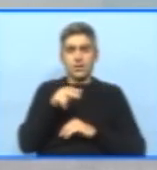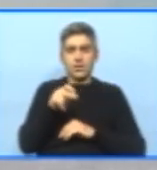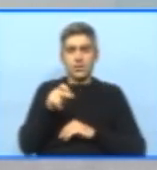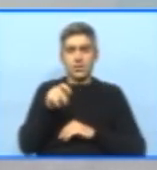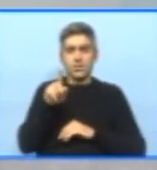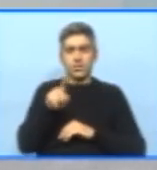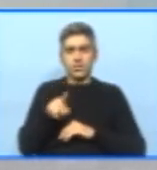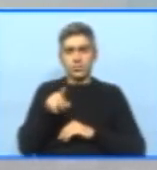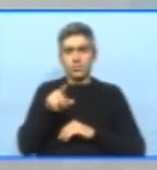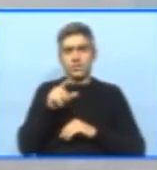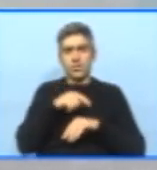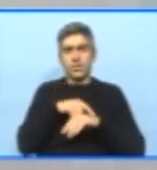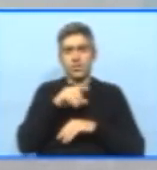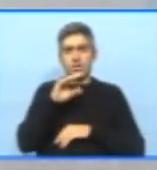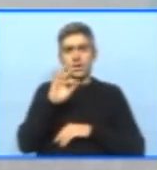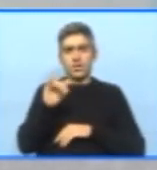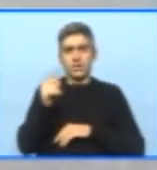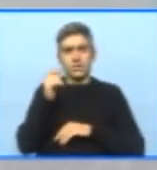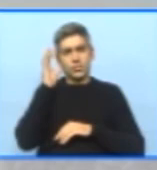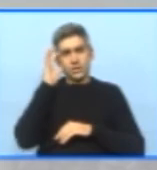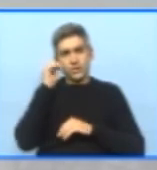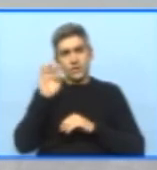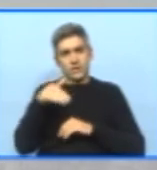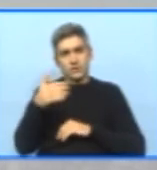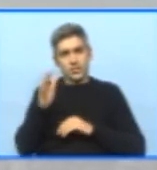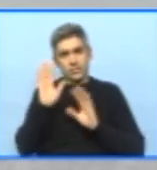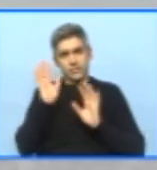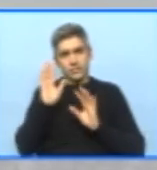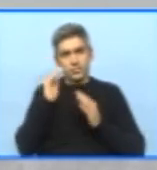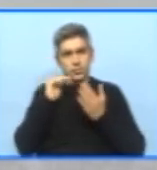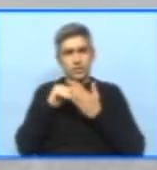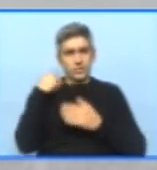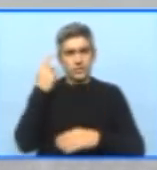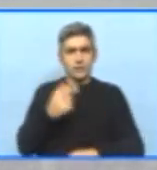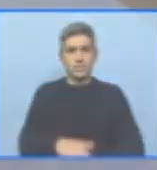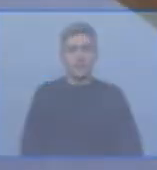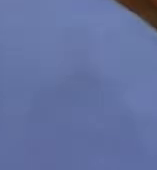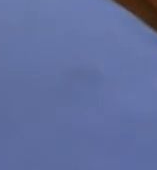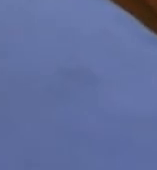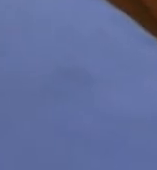22h45. Votos de boa tarde, bom fim de semana, até à próxima segunda-feira, se Deus quiser.